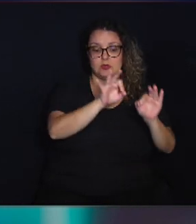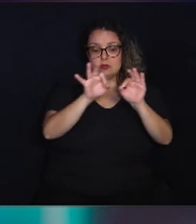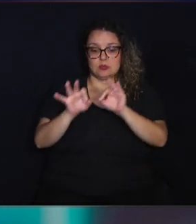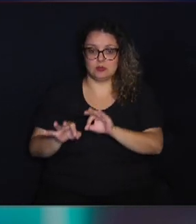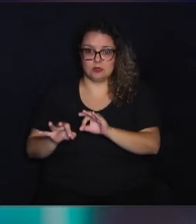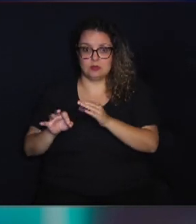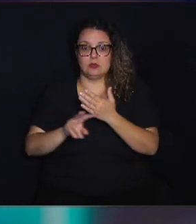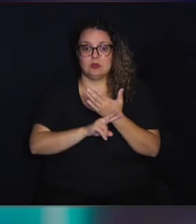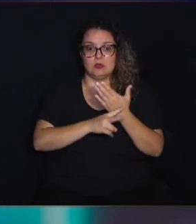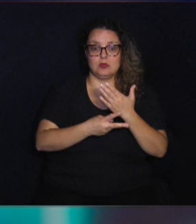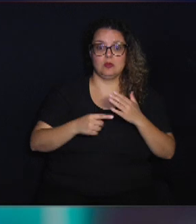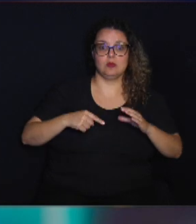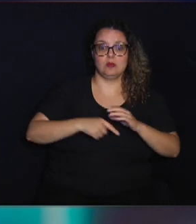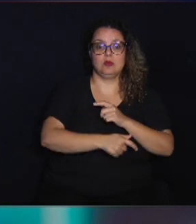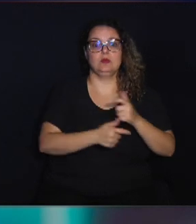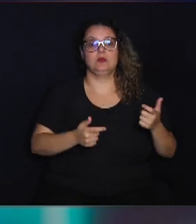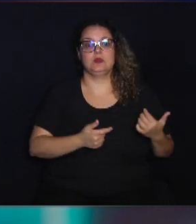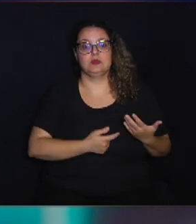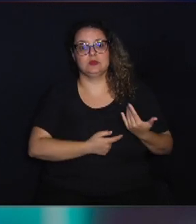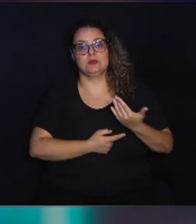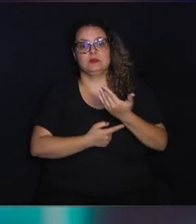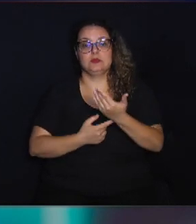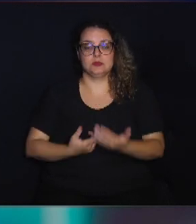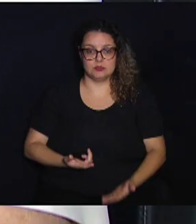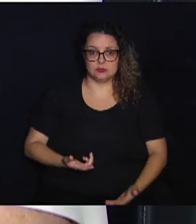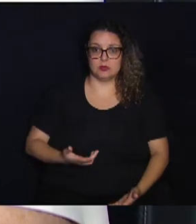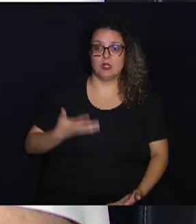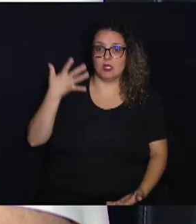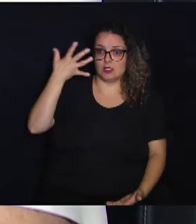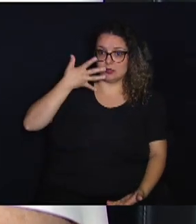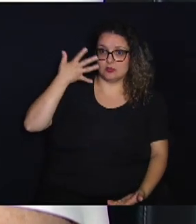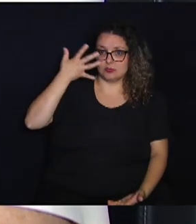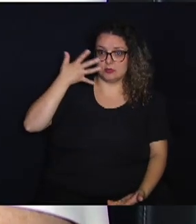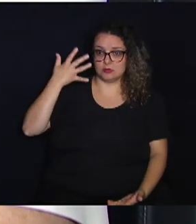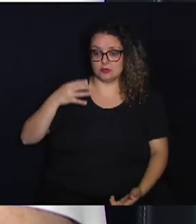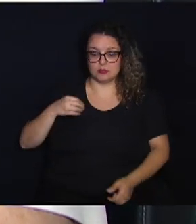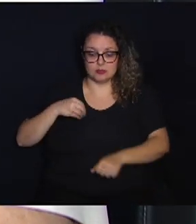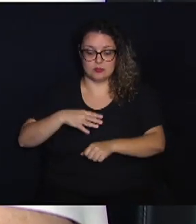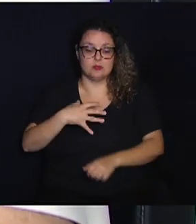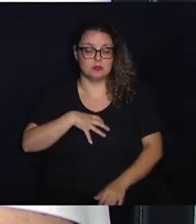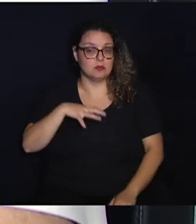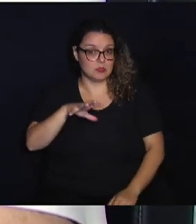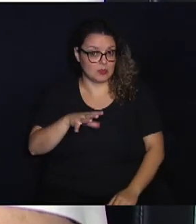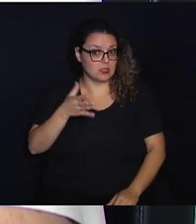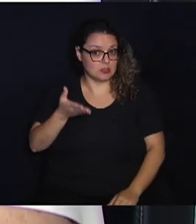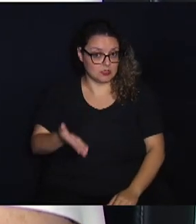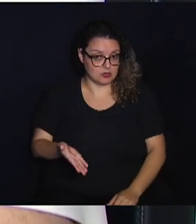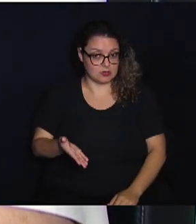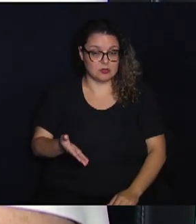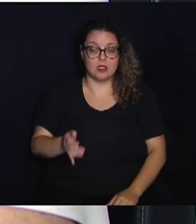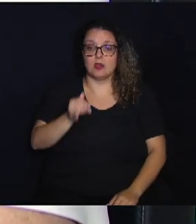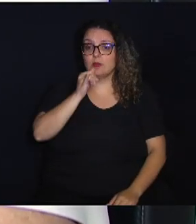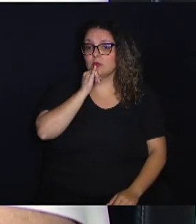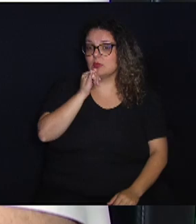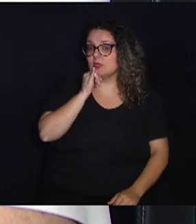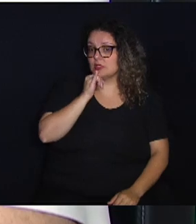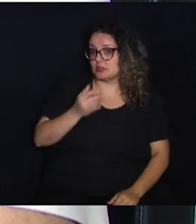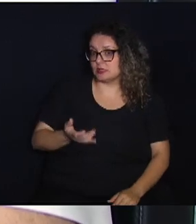efeito dos avanços tecnológicos. As palestras é indicado para isso, para, por exemplo,